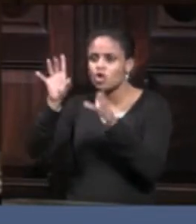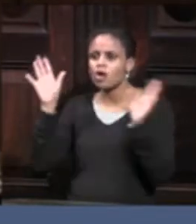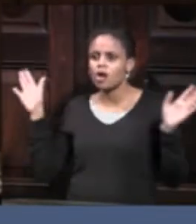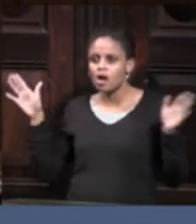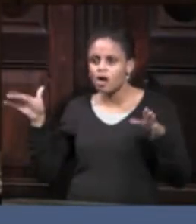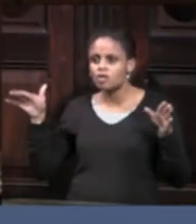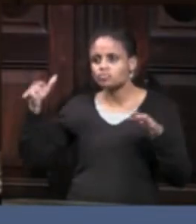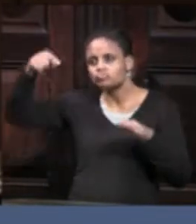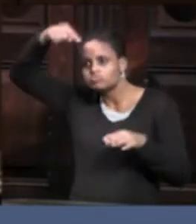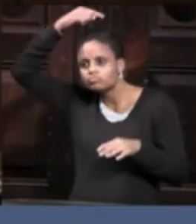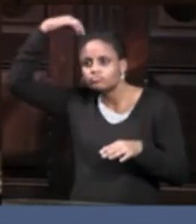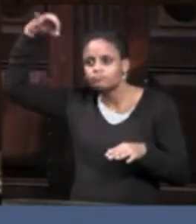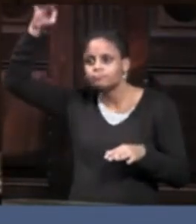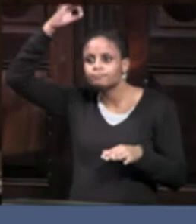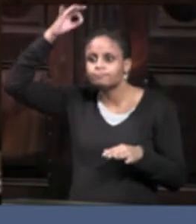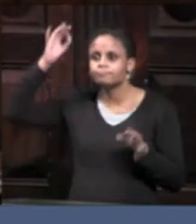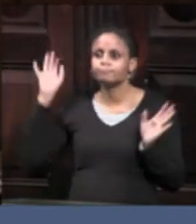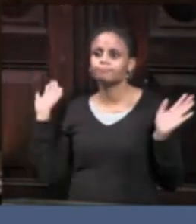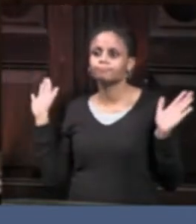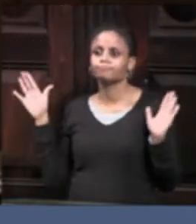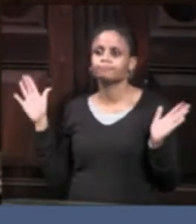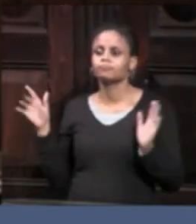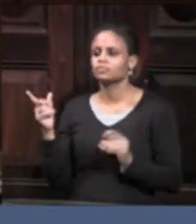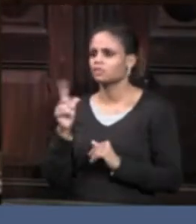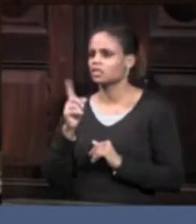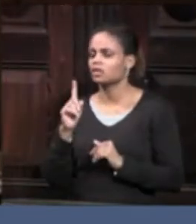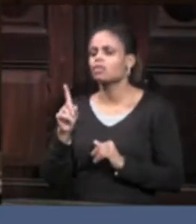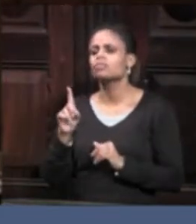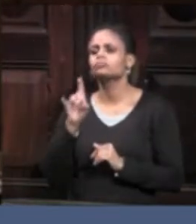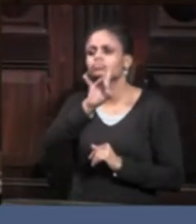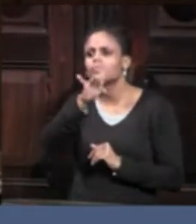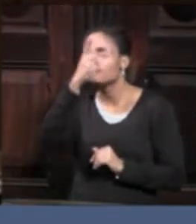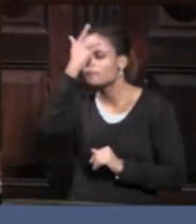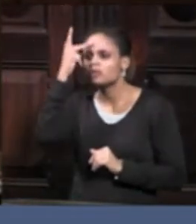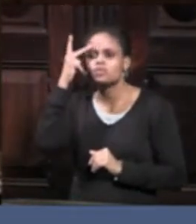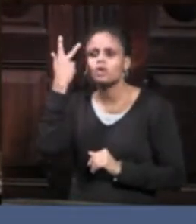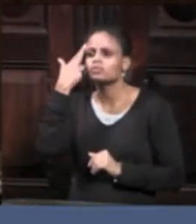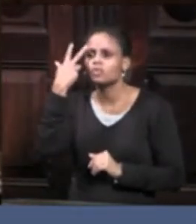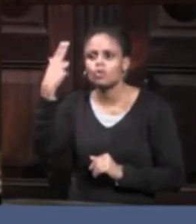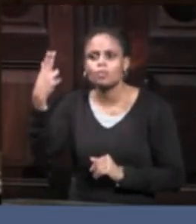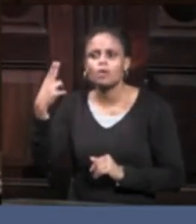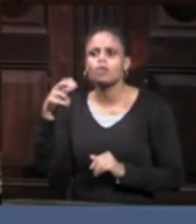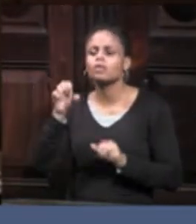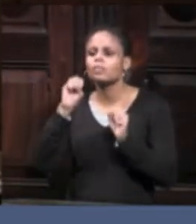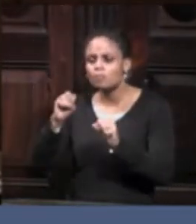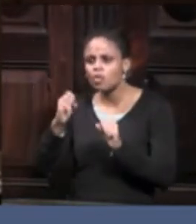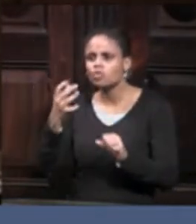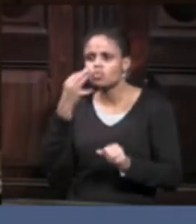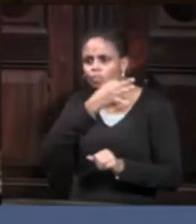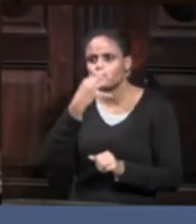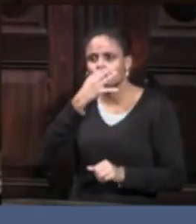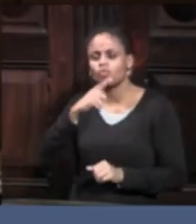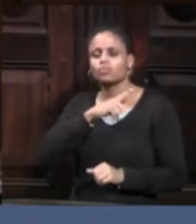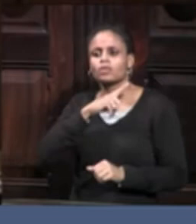que também têm direitos, e que também podem se manifestar, não por causa da sua fé, mas porque são